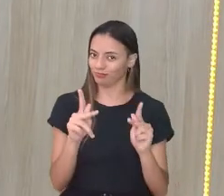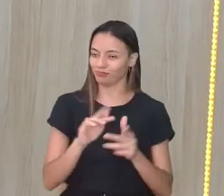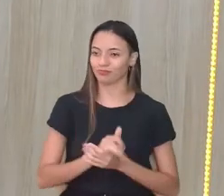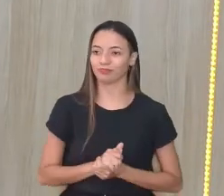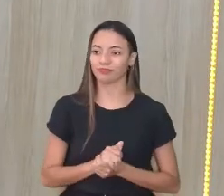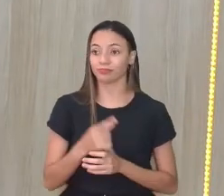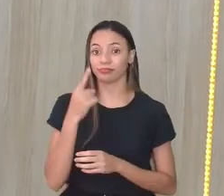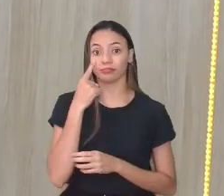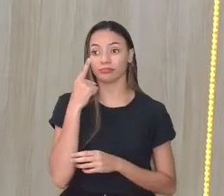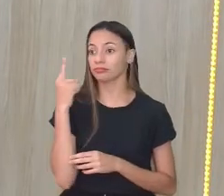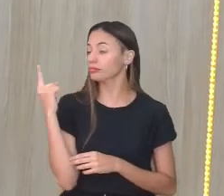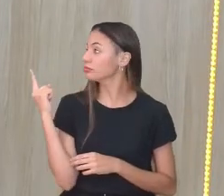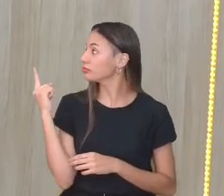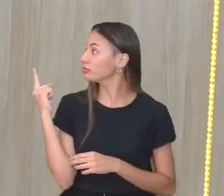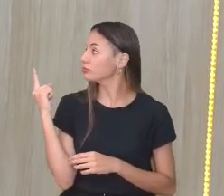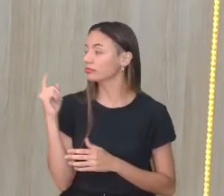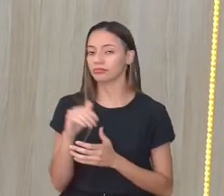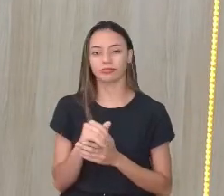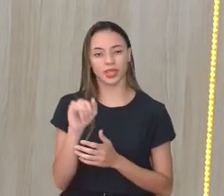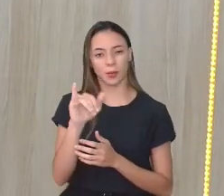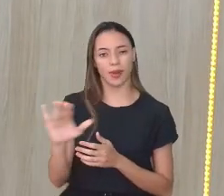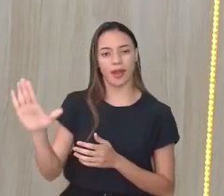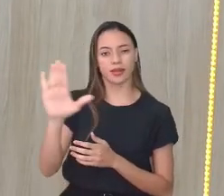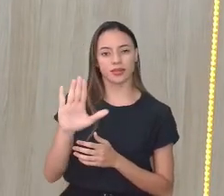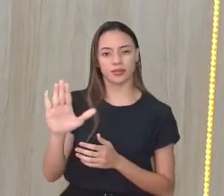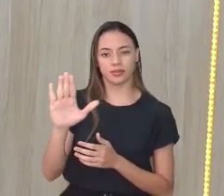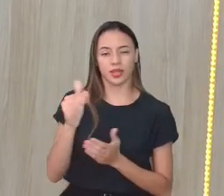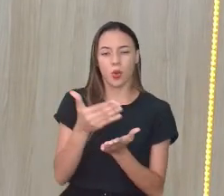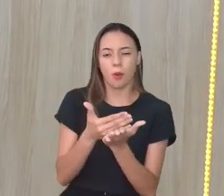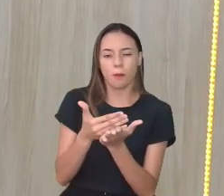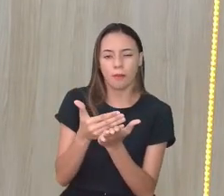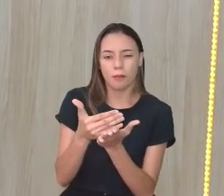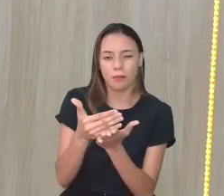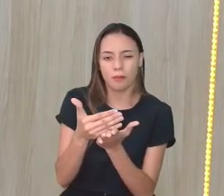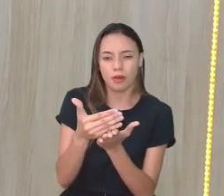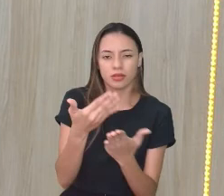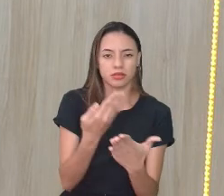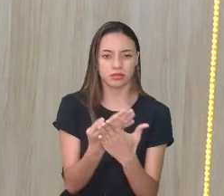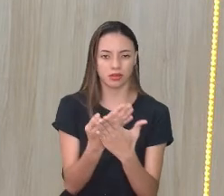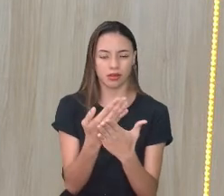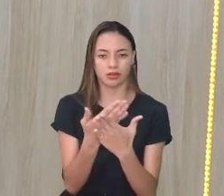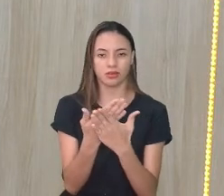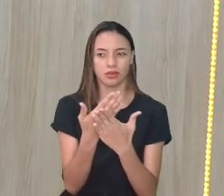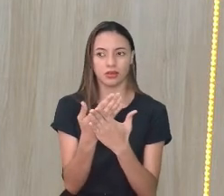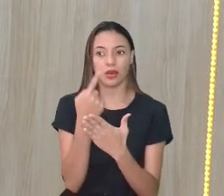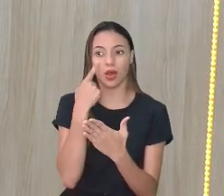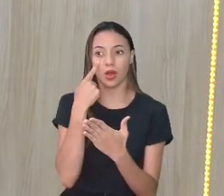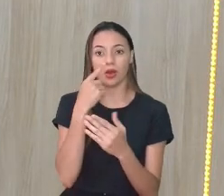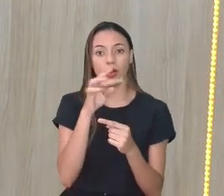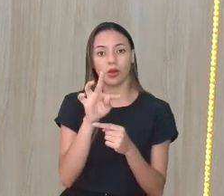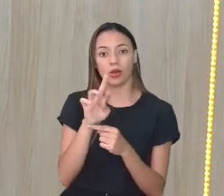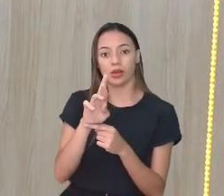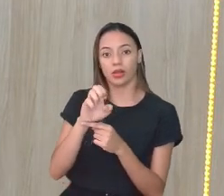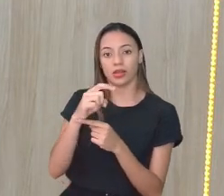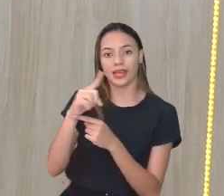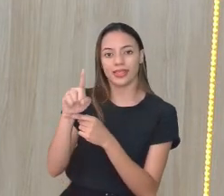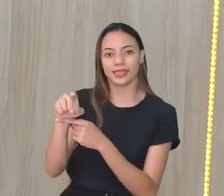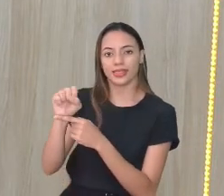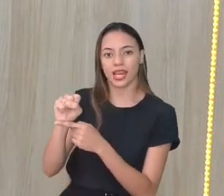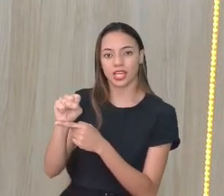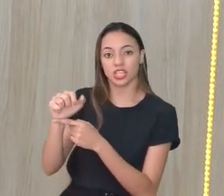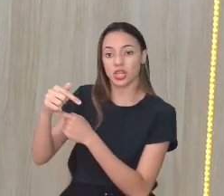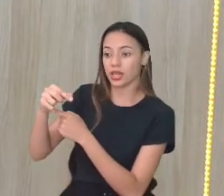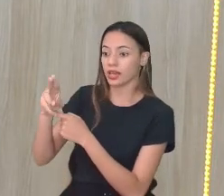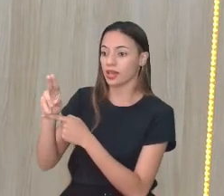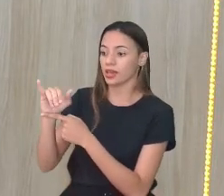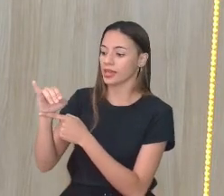E a gente vê que aquela imagem que começou no início da aula da gente, 3/5, tudo tranquilo.